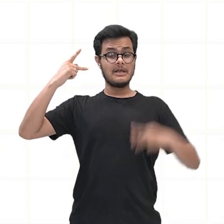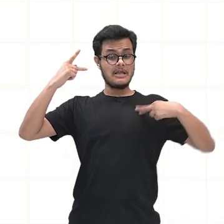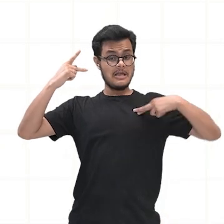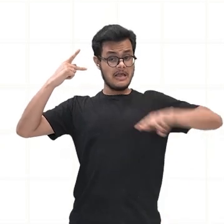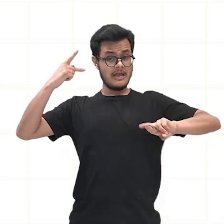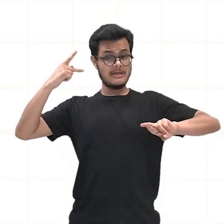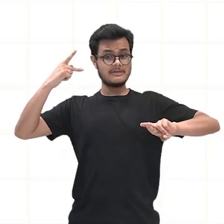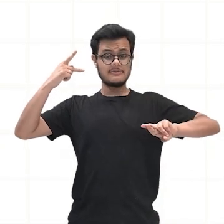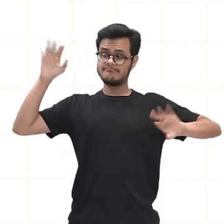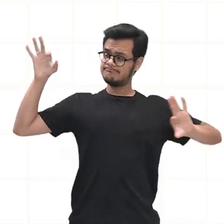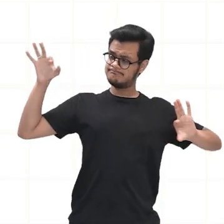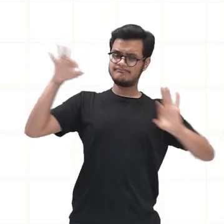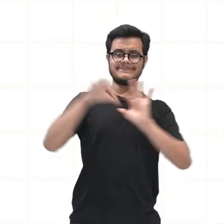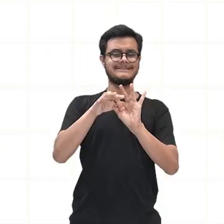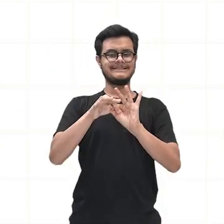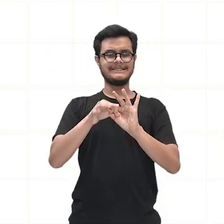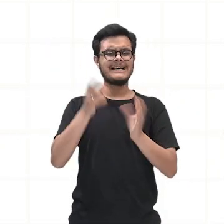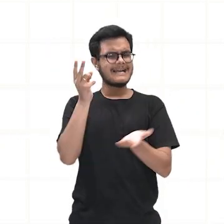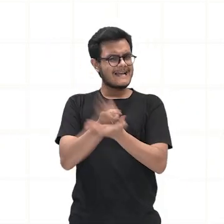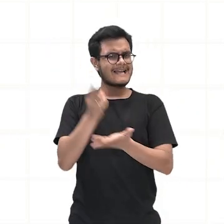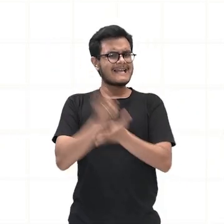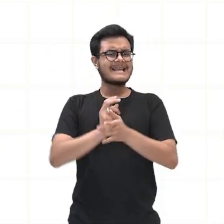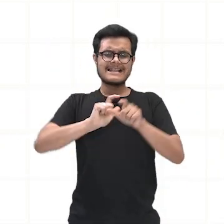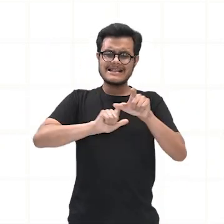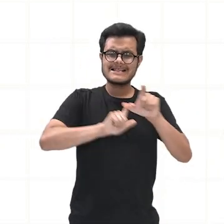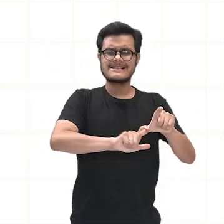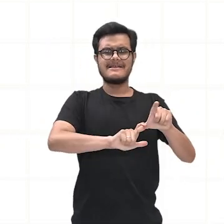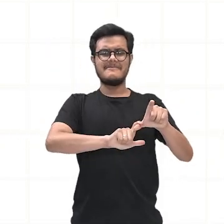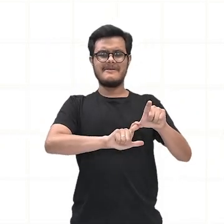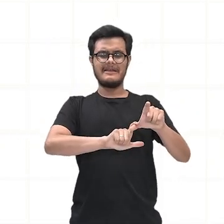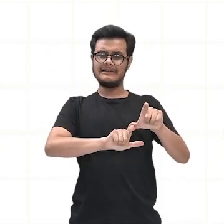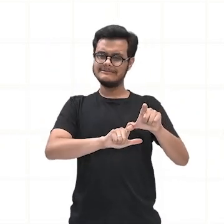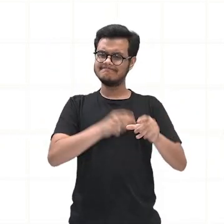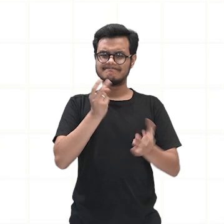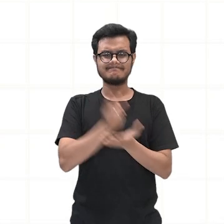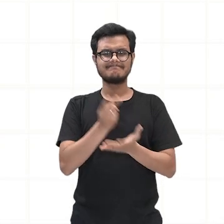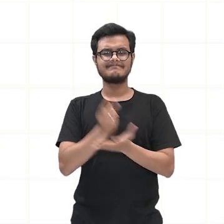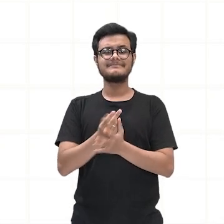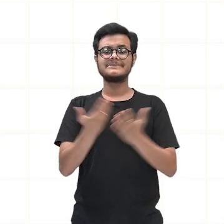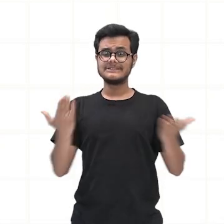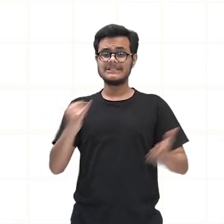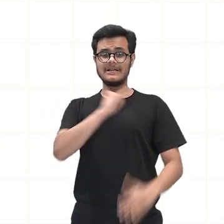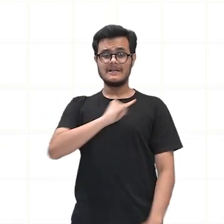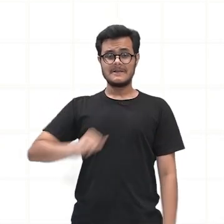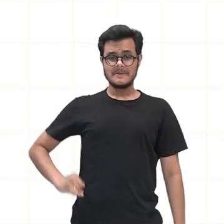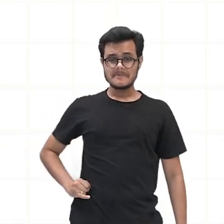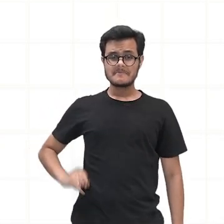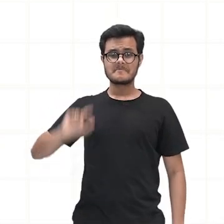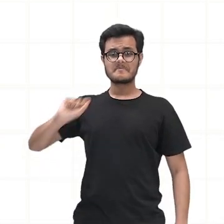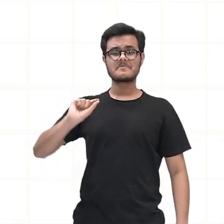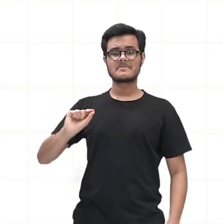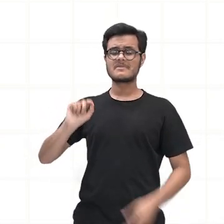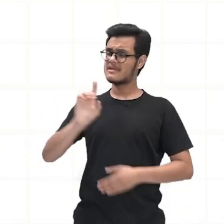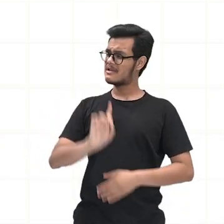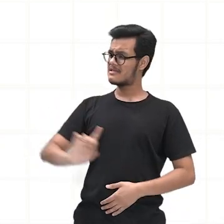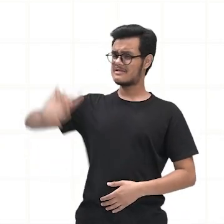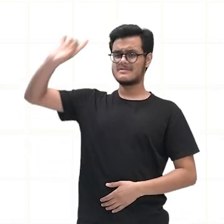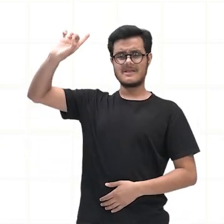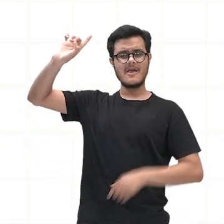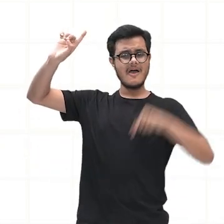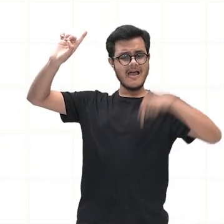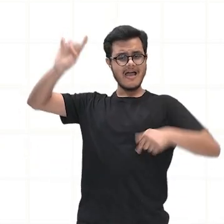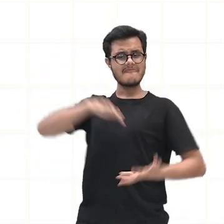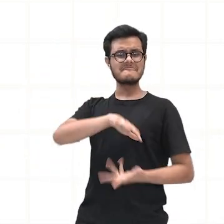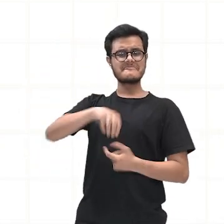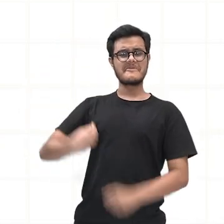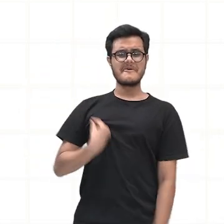estavam ali juntos e misturados, viu, turminha? O imperador era considerado representante de Deus